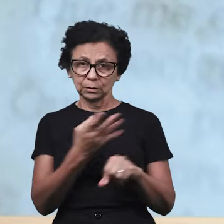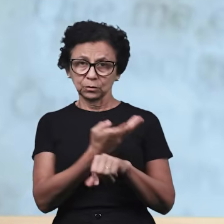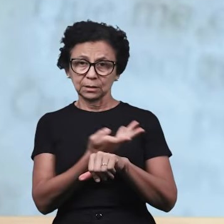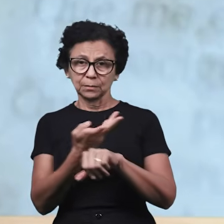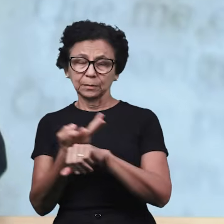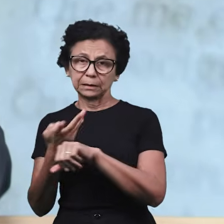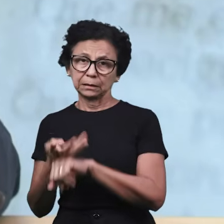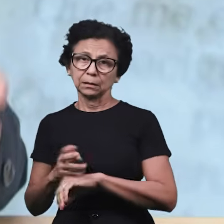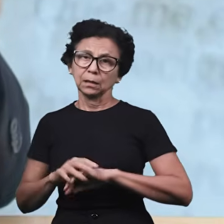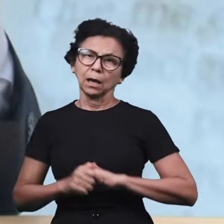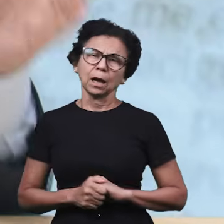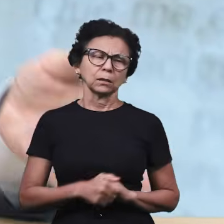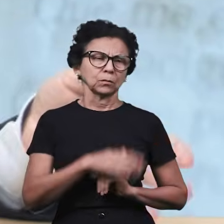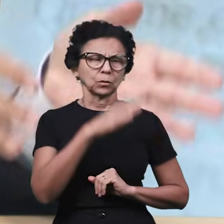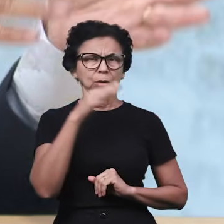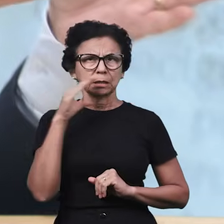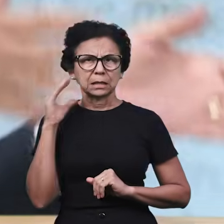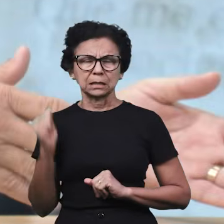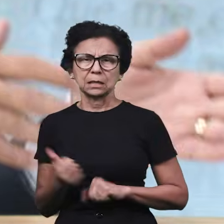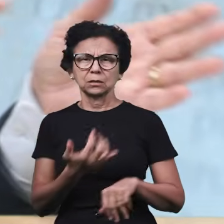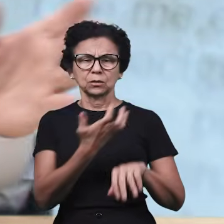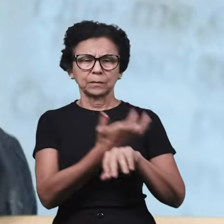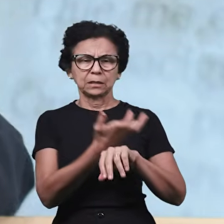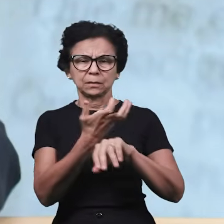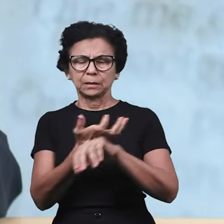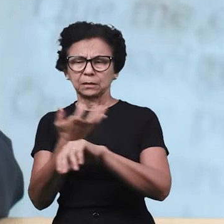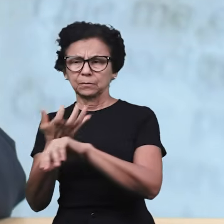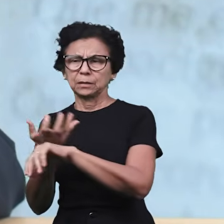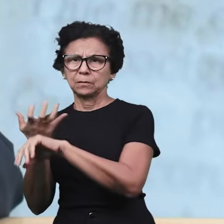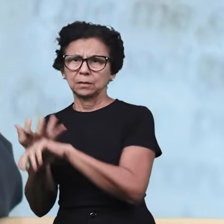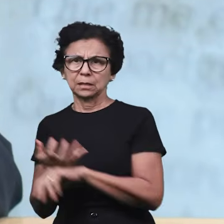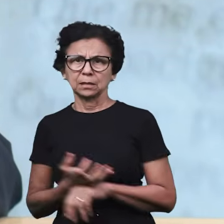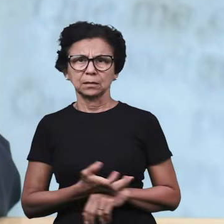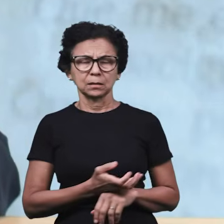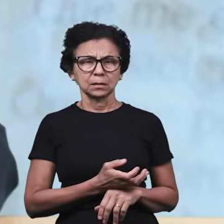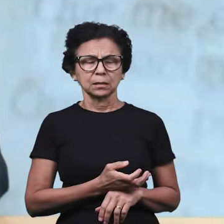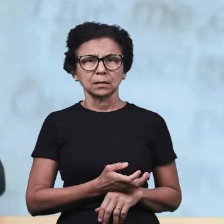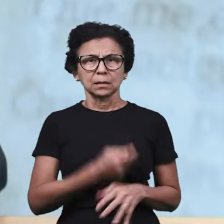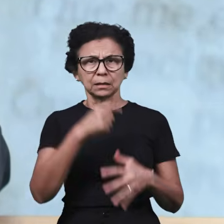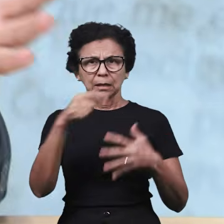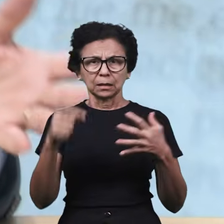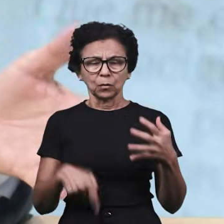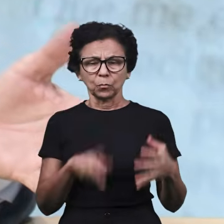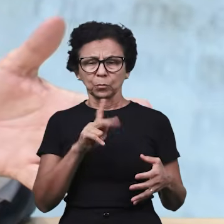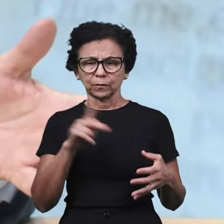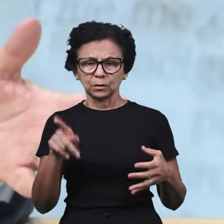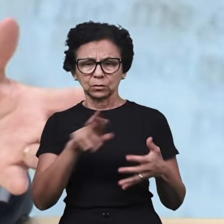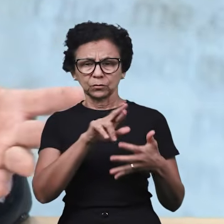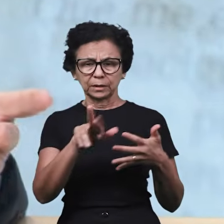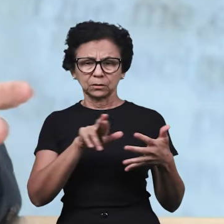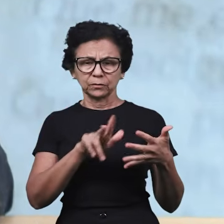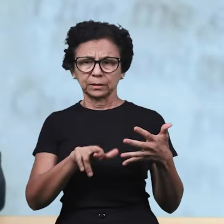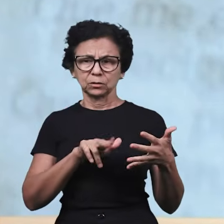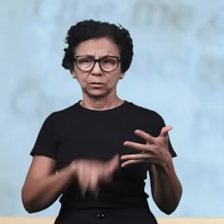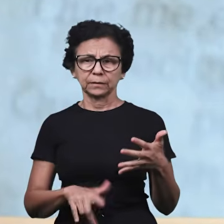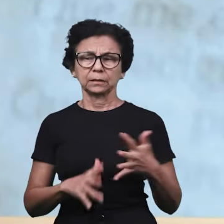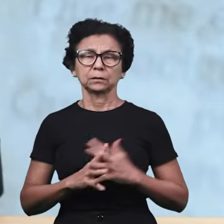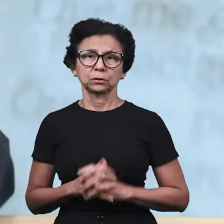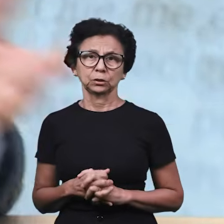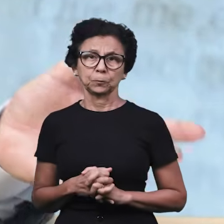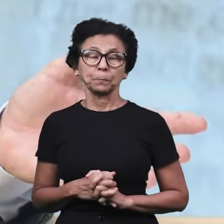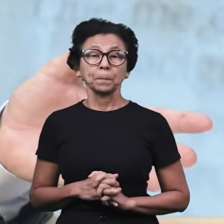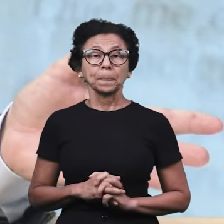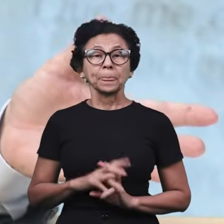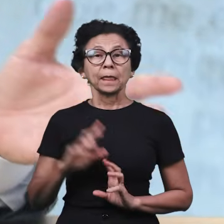professor de português, professor de matemática, professor de física, professor de química. O jovem, ele vai começar a fazer parte de grupos de